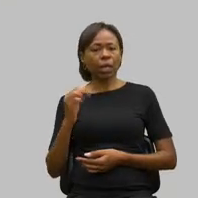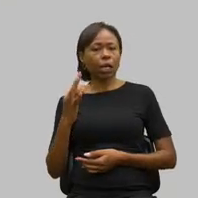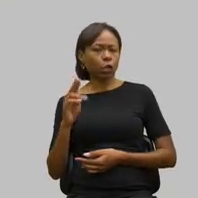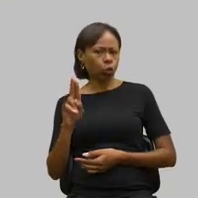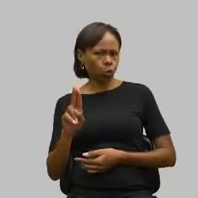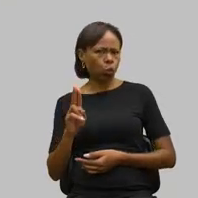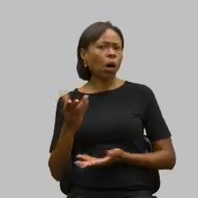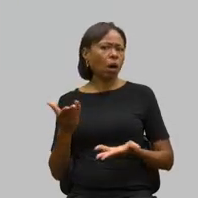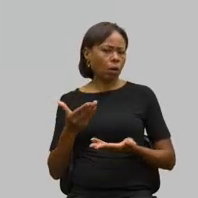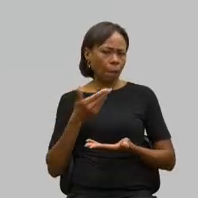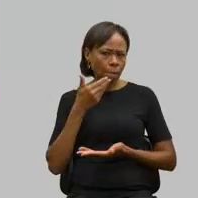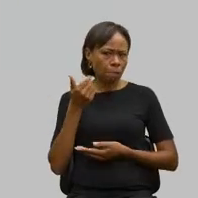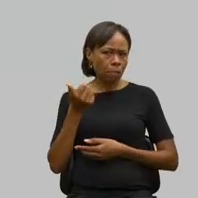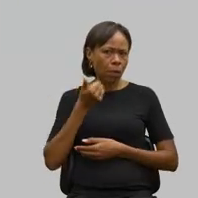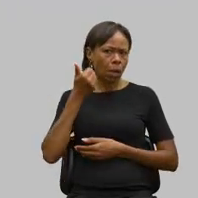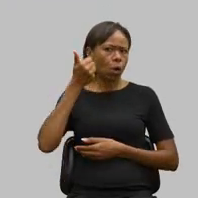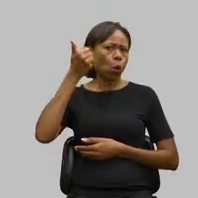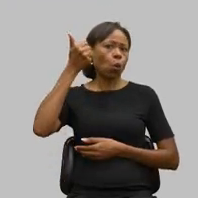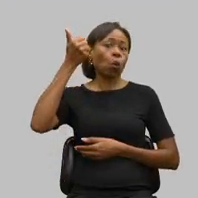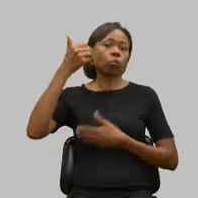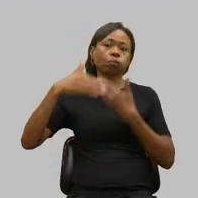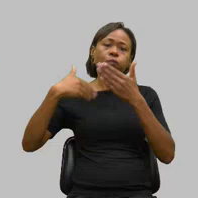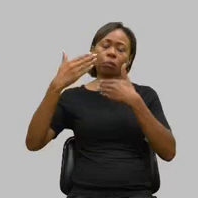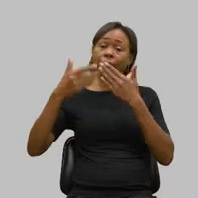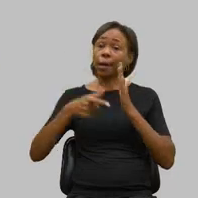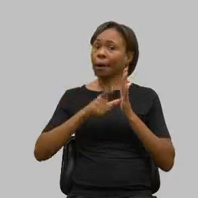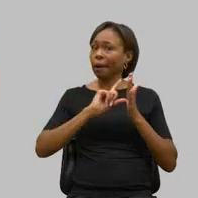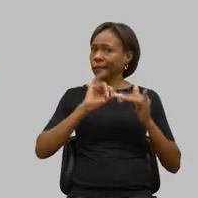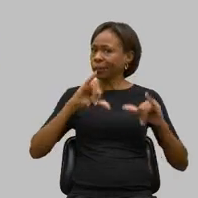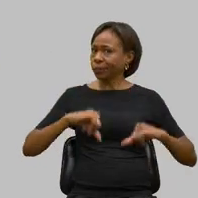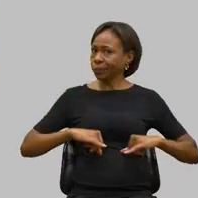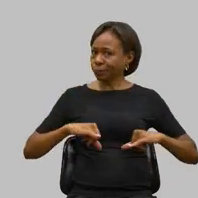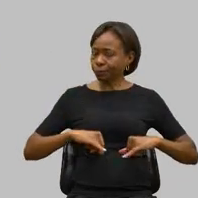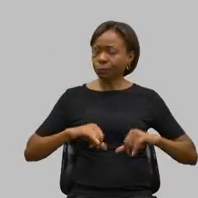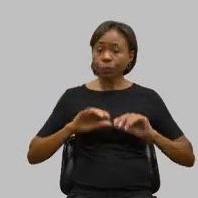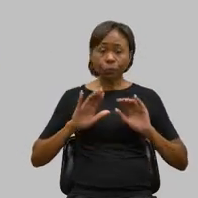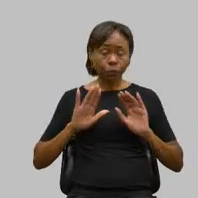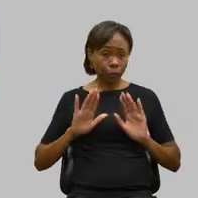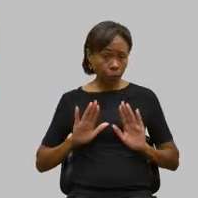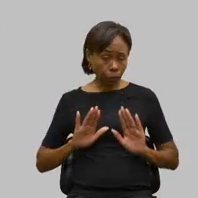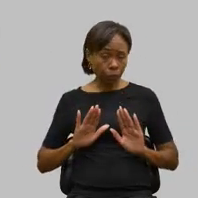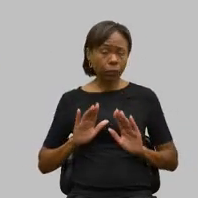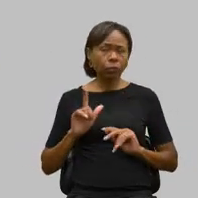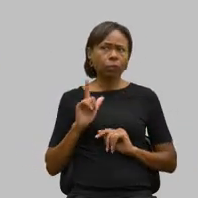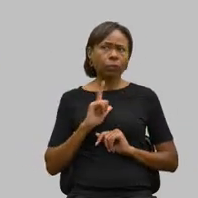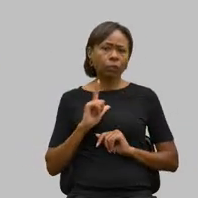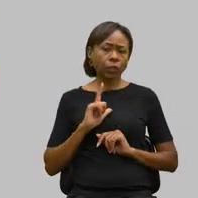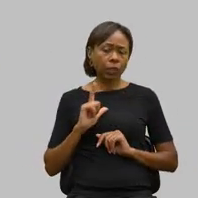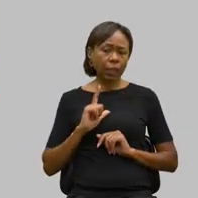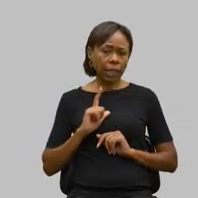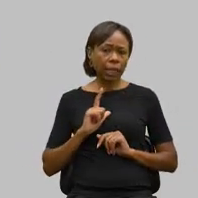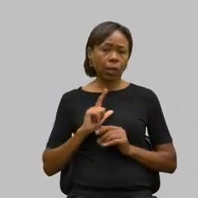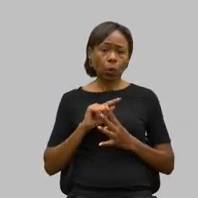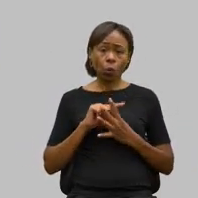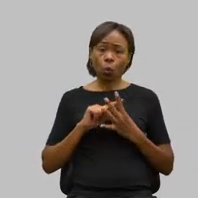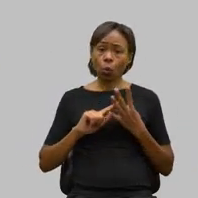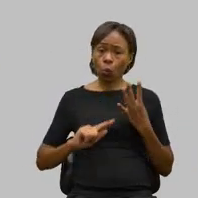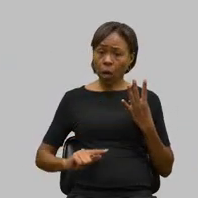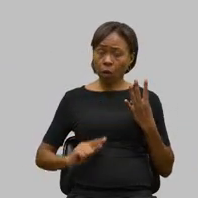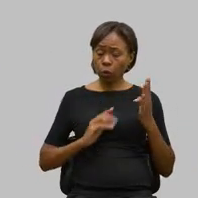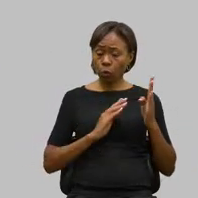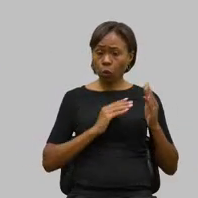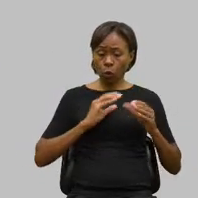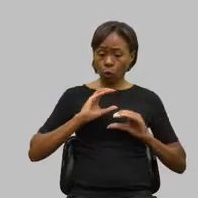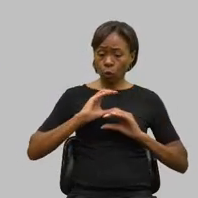melhorando muito, fico muito feliz ali, realmente era sofrido. Mas, Ludi, nós temos os ciclos de vida, quatro ciclos de vida, que